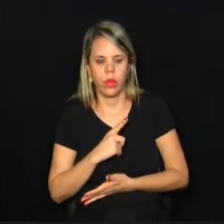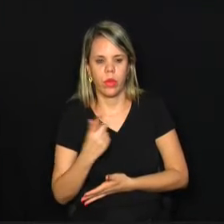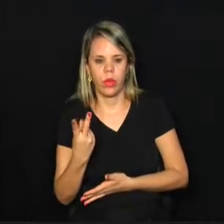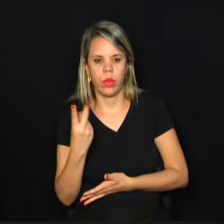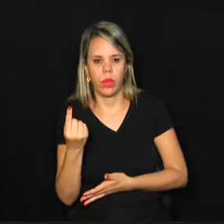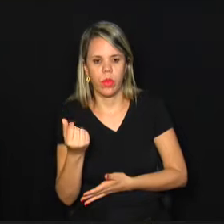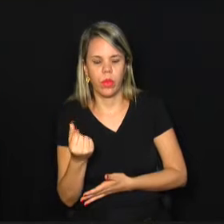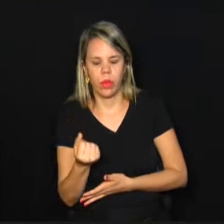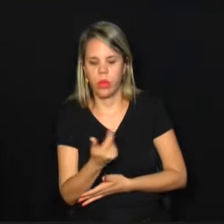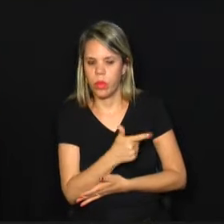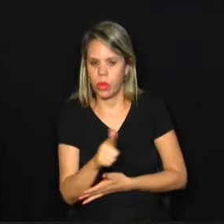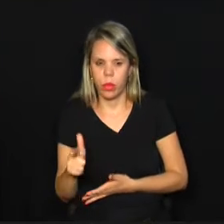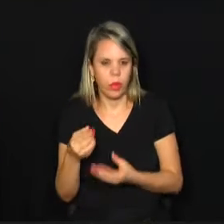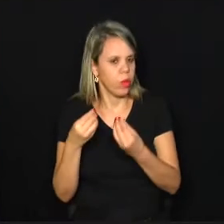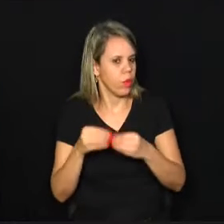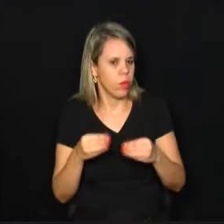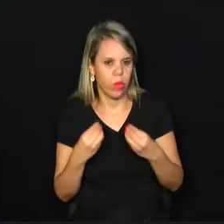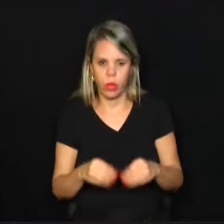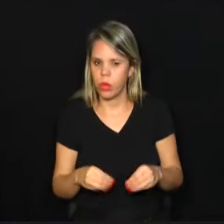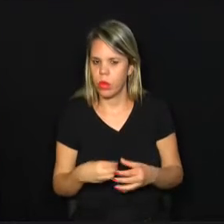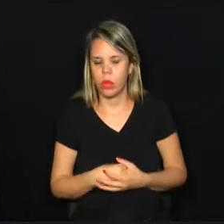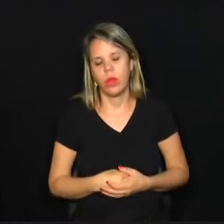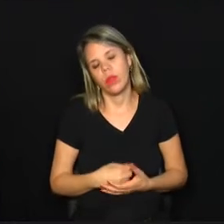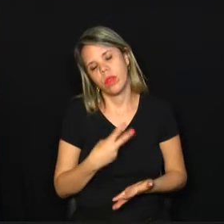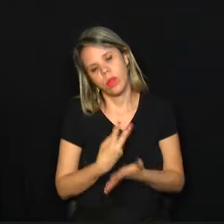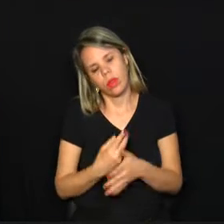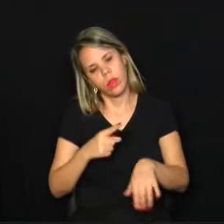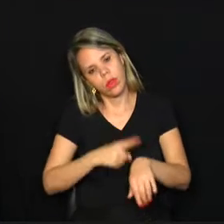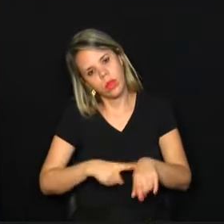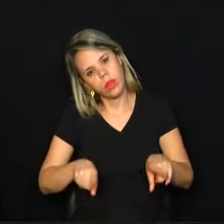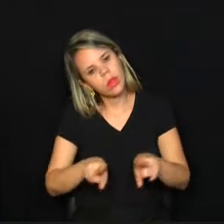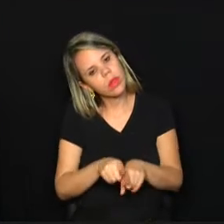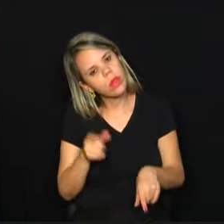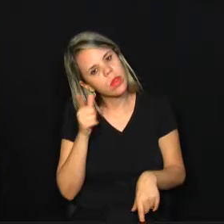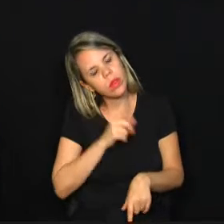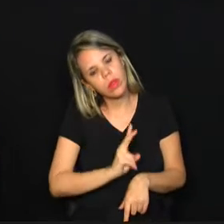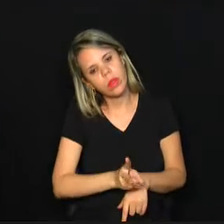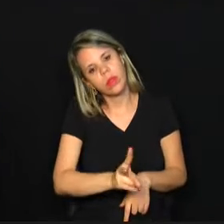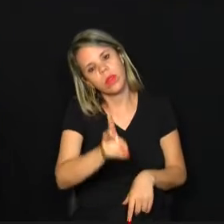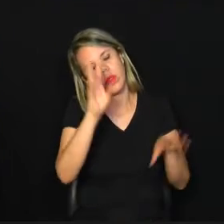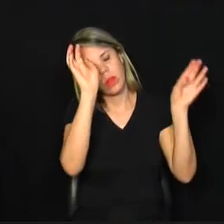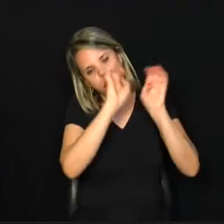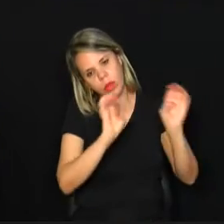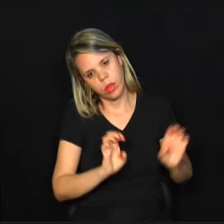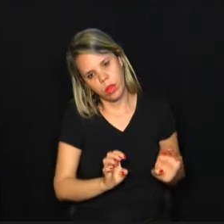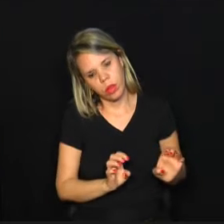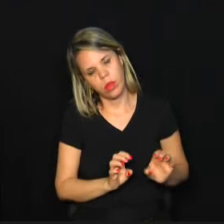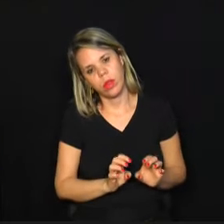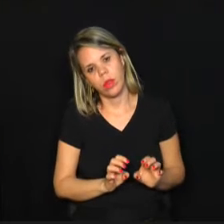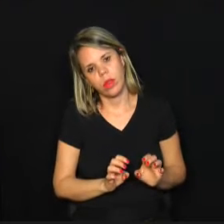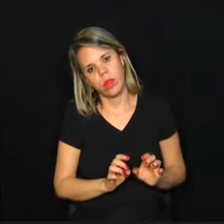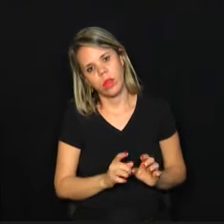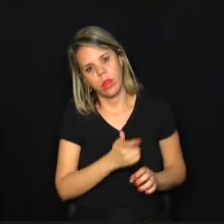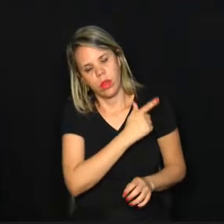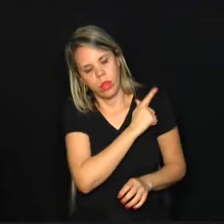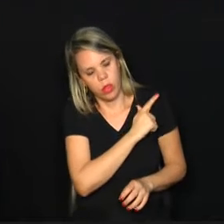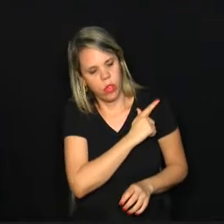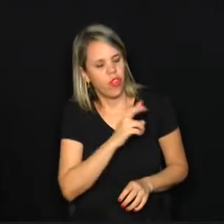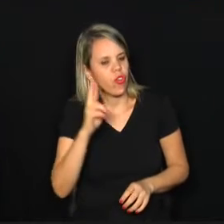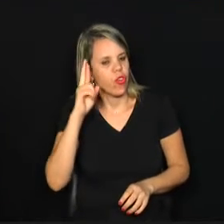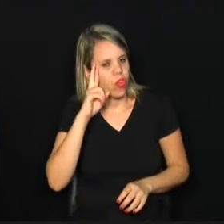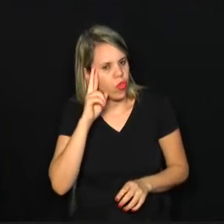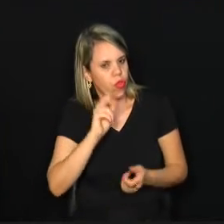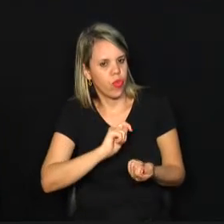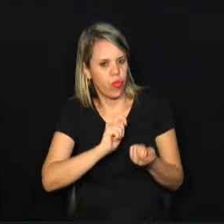não tivesse nenhum impacto e, ao mesmo tempo, conseguisse manter uma estrutura gerencial adequada para a rede